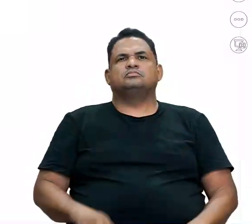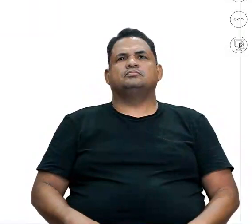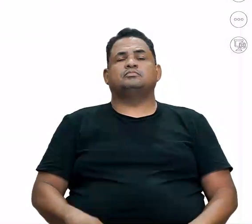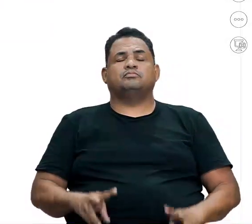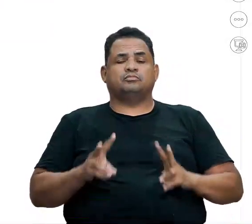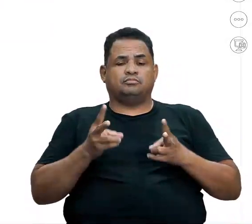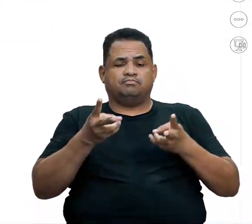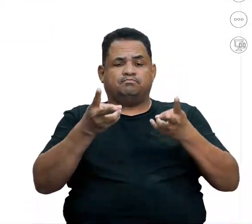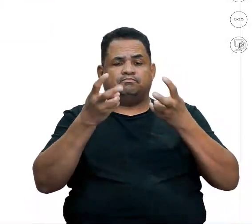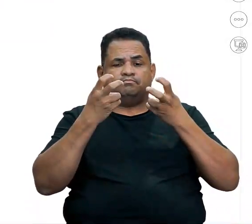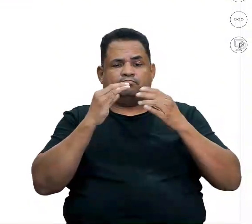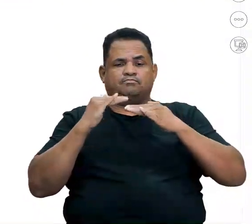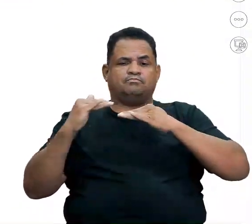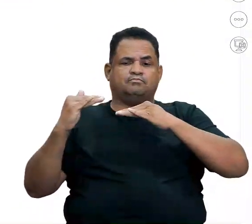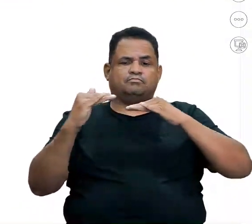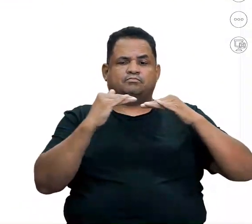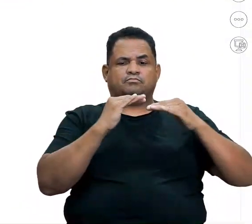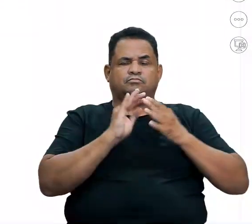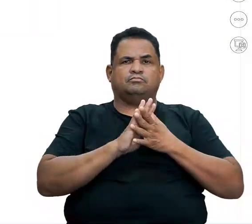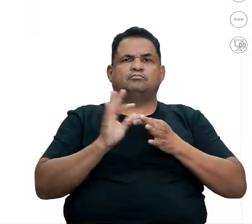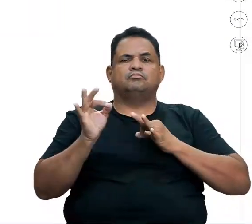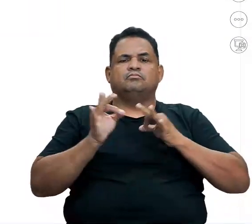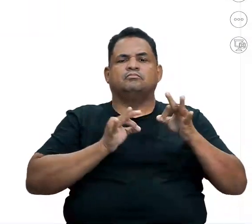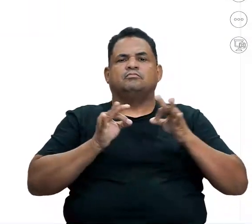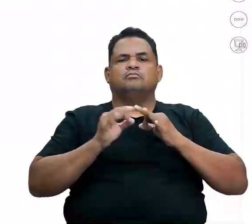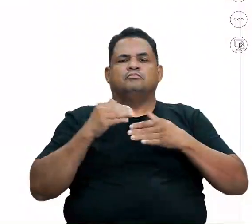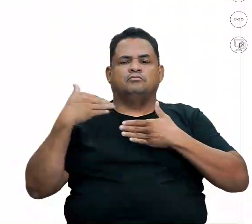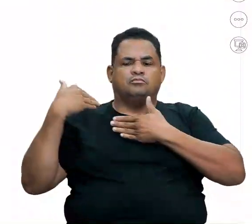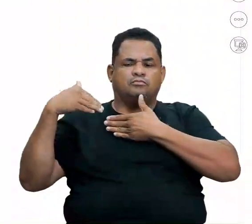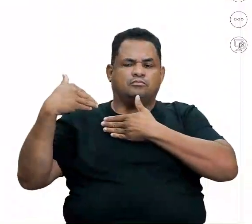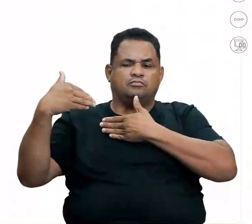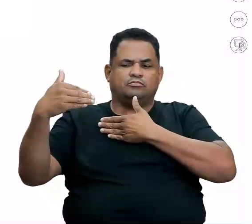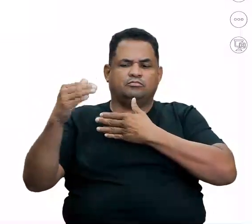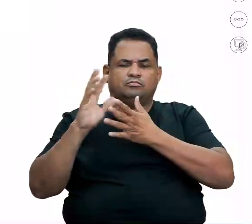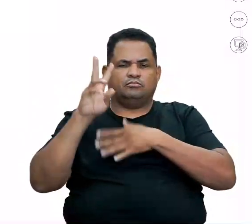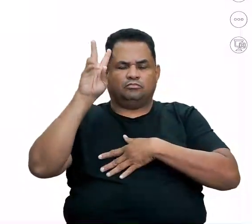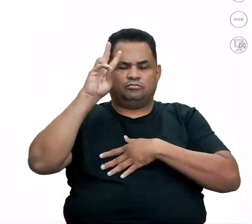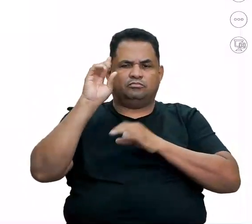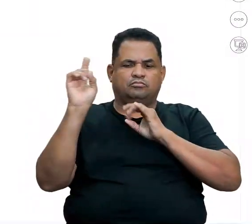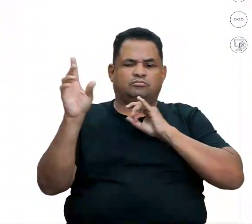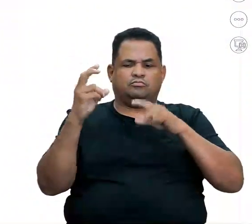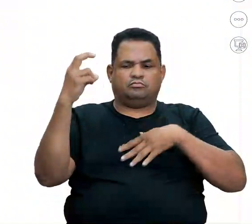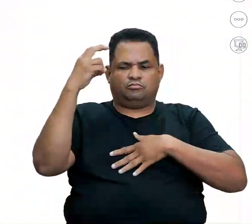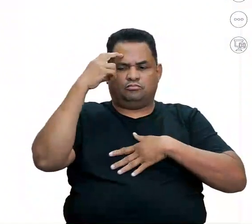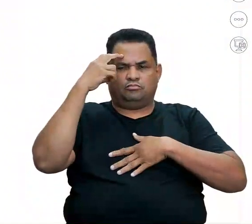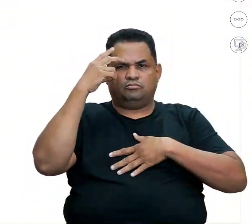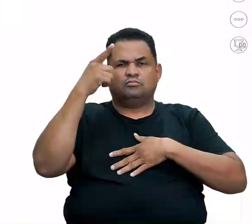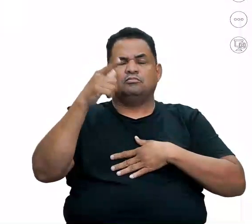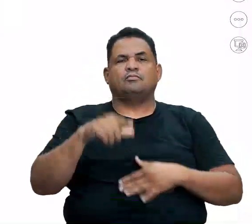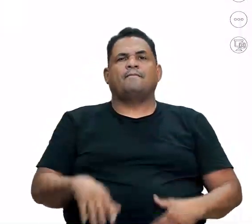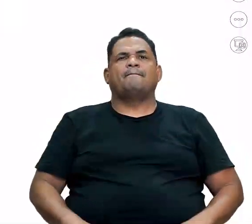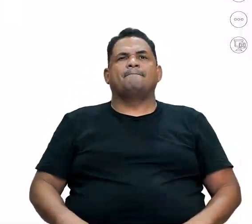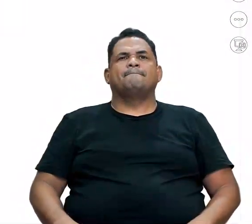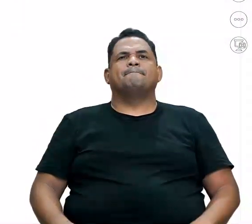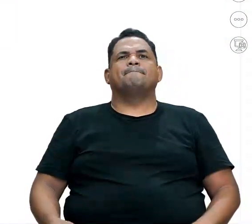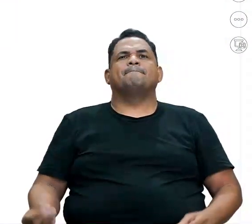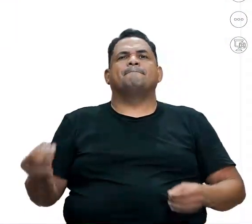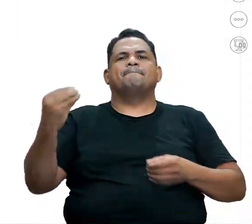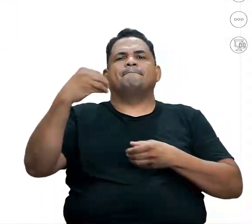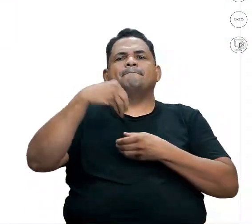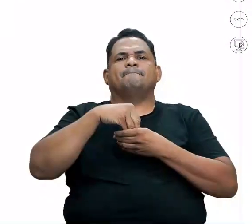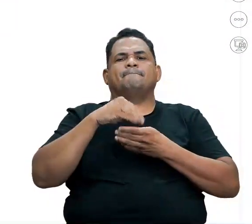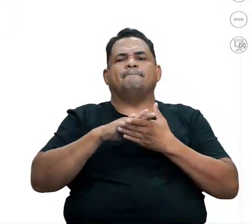que os padrões eles são construídos. É um processo histórico e que cada cultura tem aí, dentro dos seus